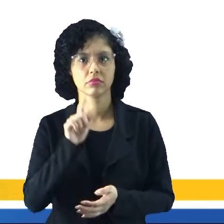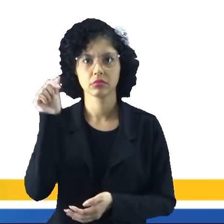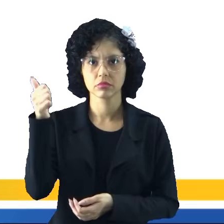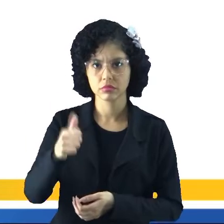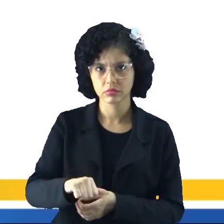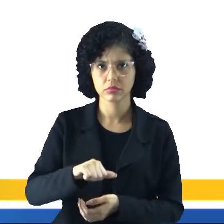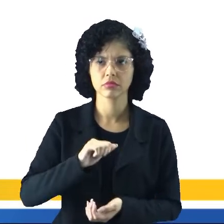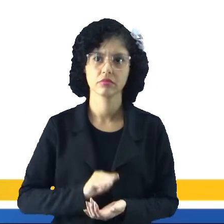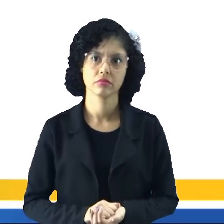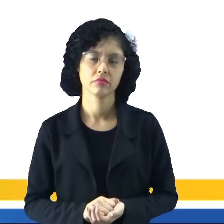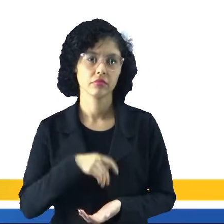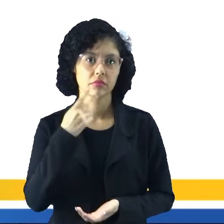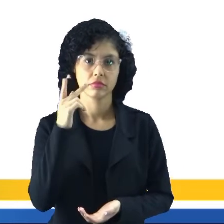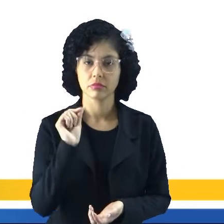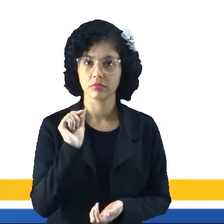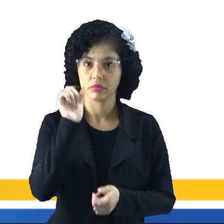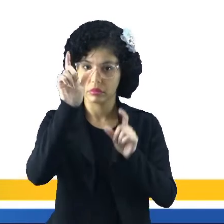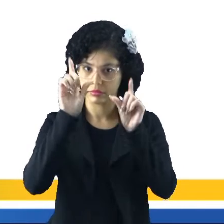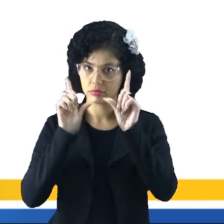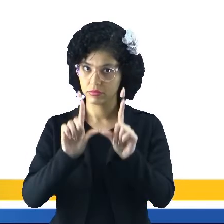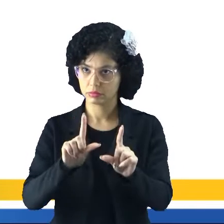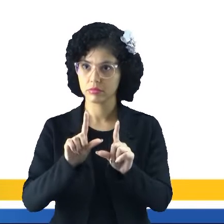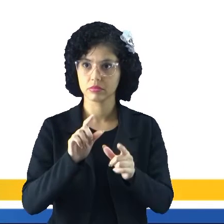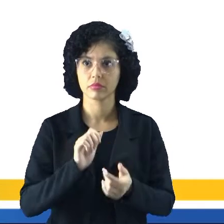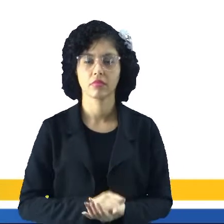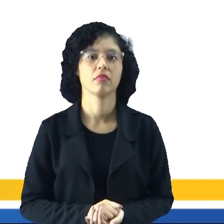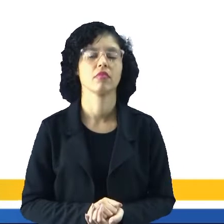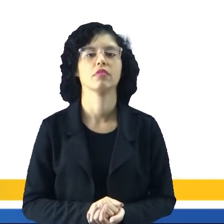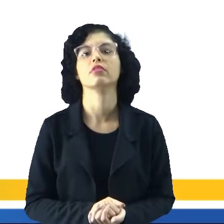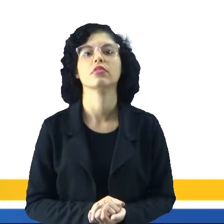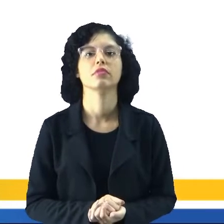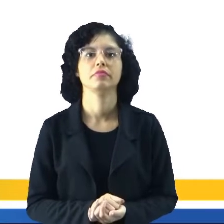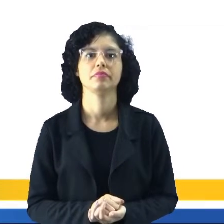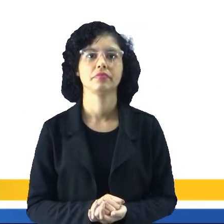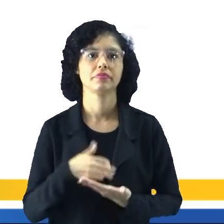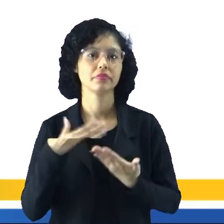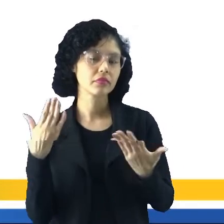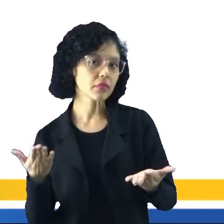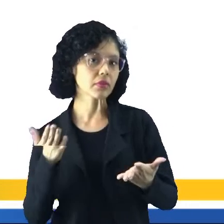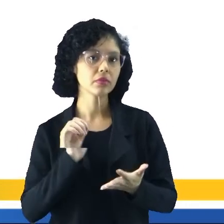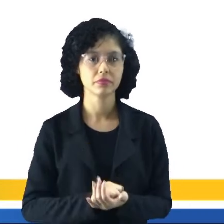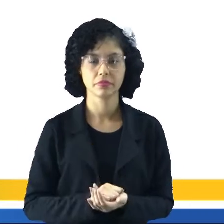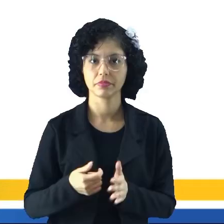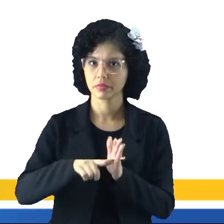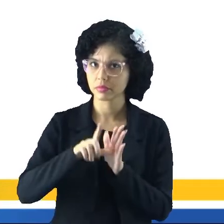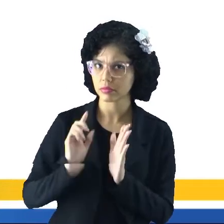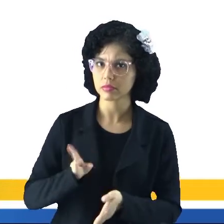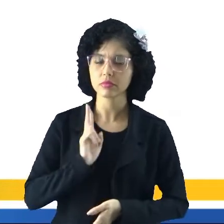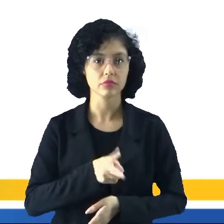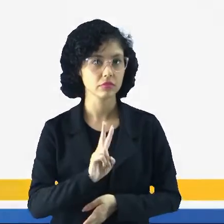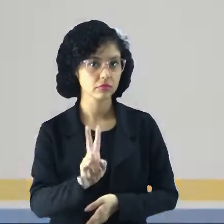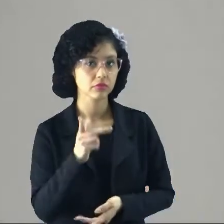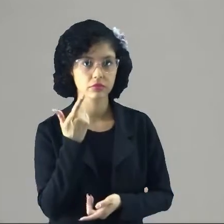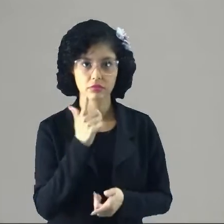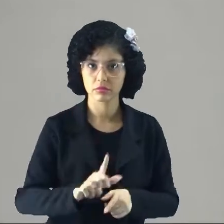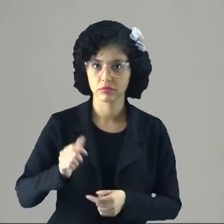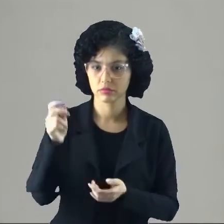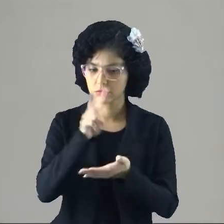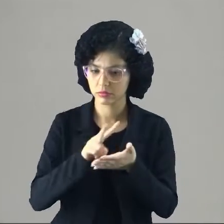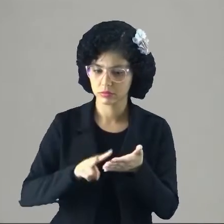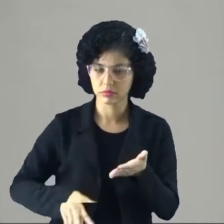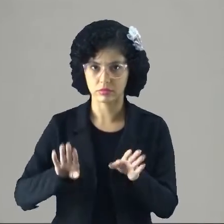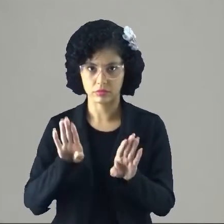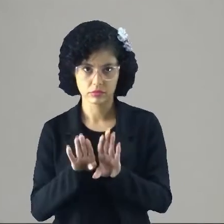Né? Então quem fala isso é a personagem Susanita. Então, galera, antes de continuar a leitura, faço só um